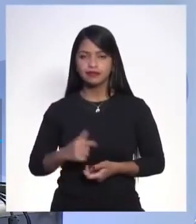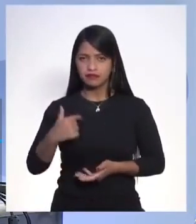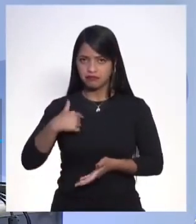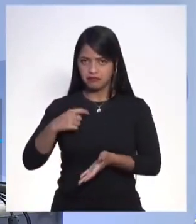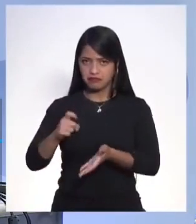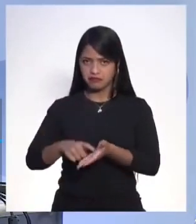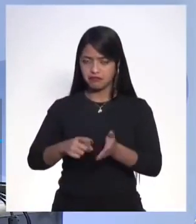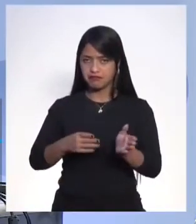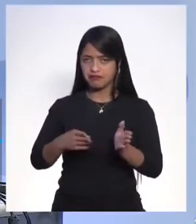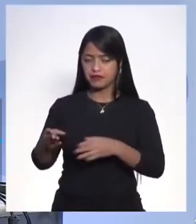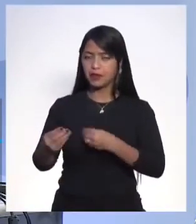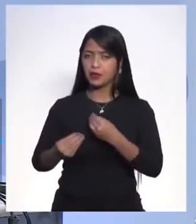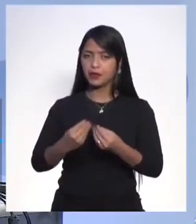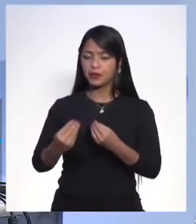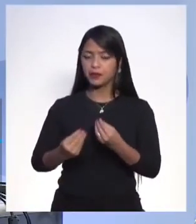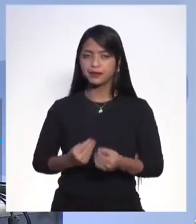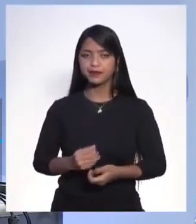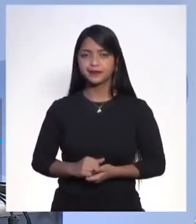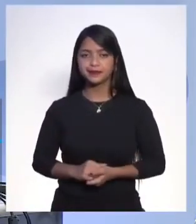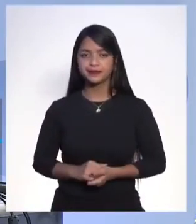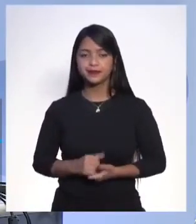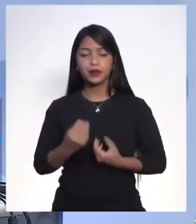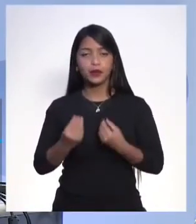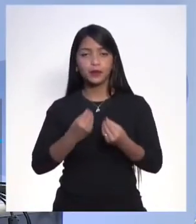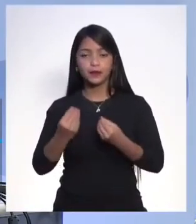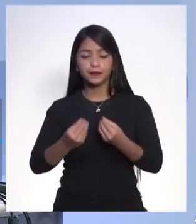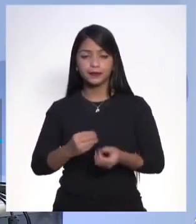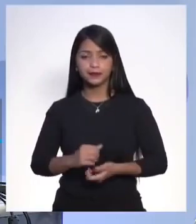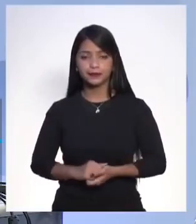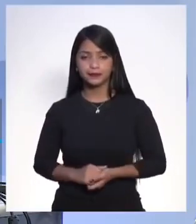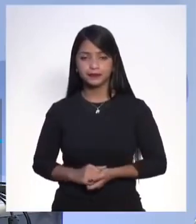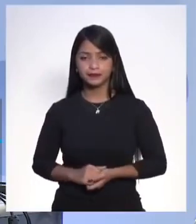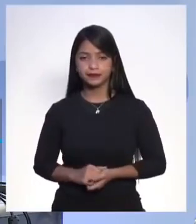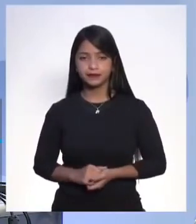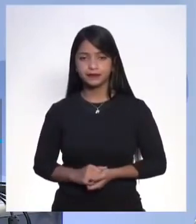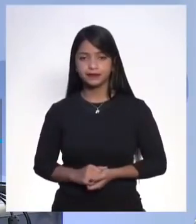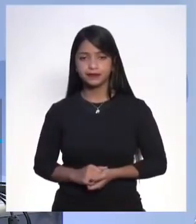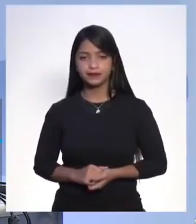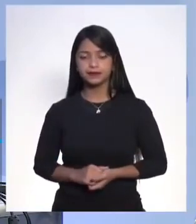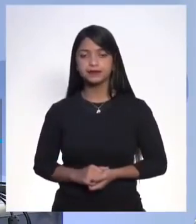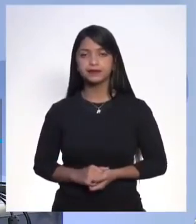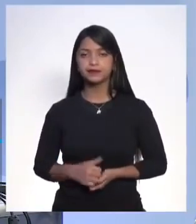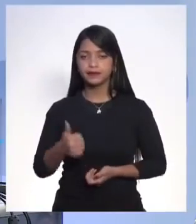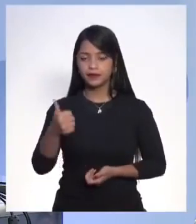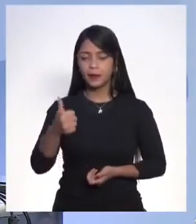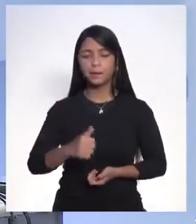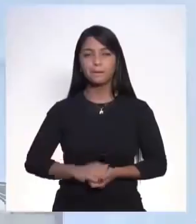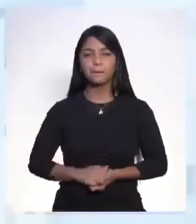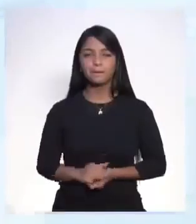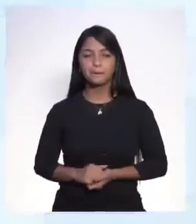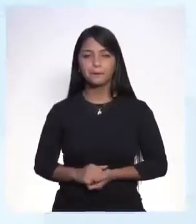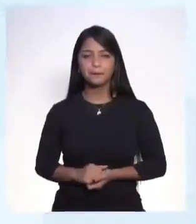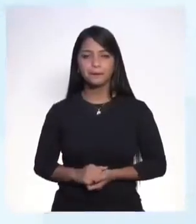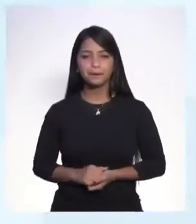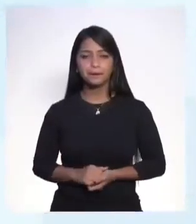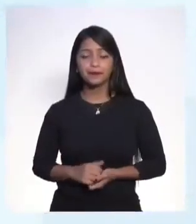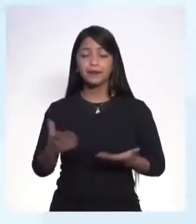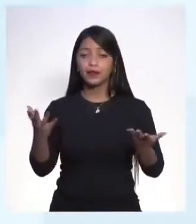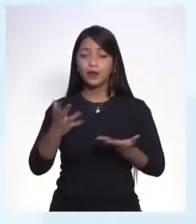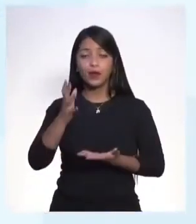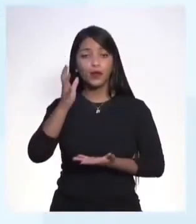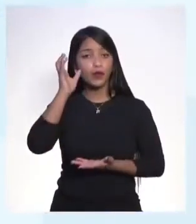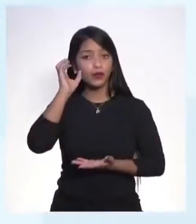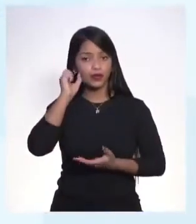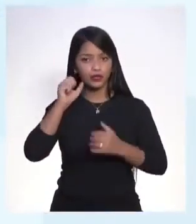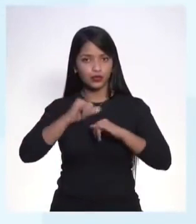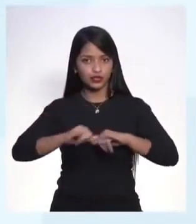acompanhar? Como é que a gente vai fazer? Só soltar aí? Então, tá bom. Então, vamos lá ouvir a